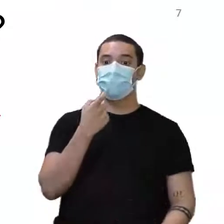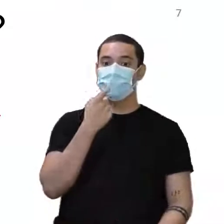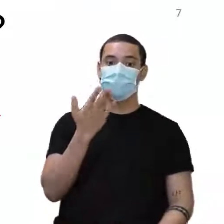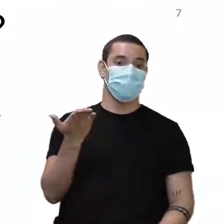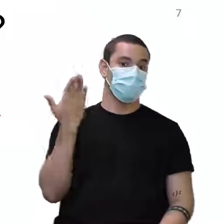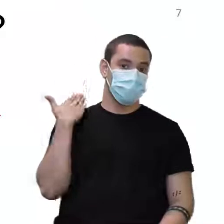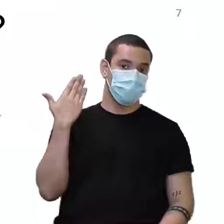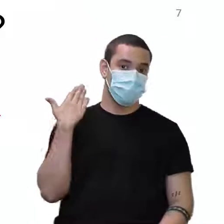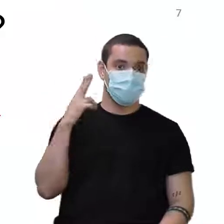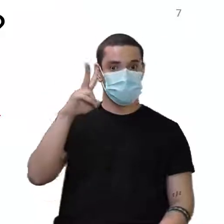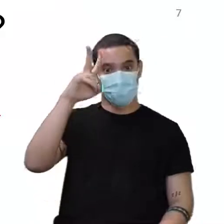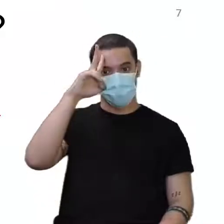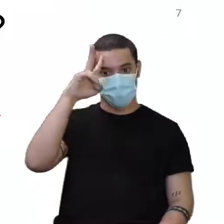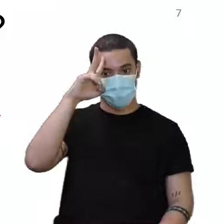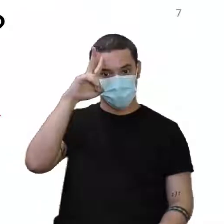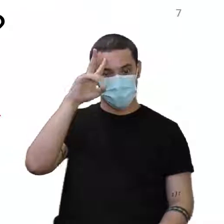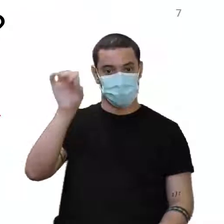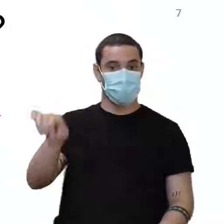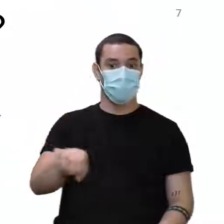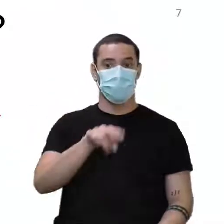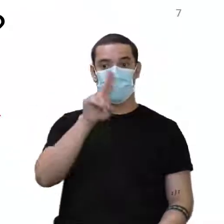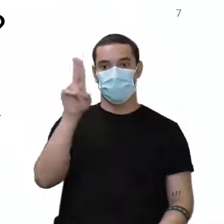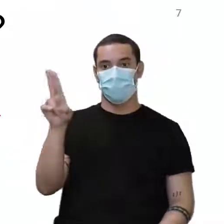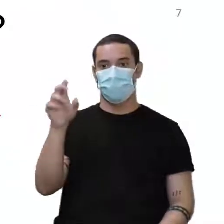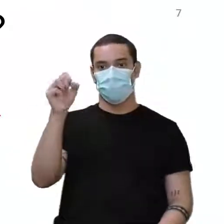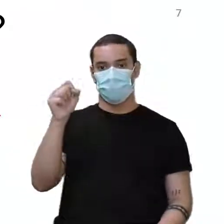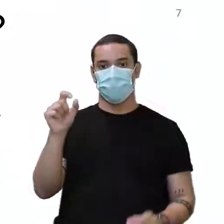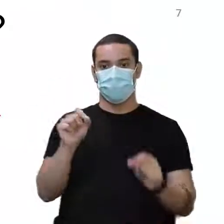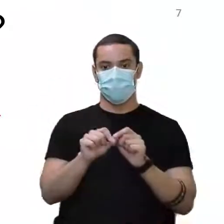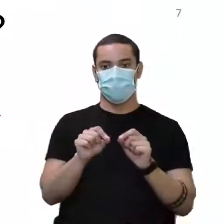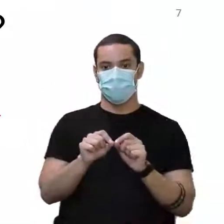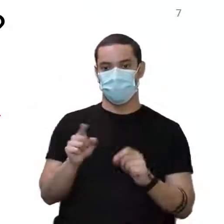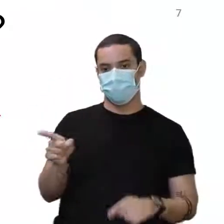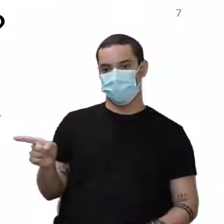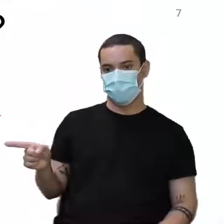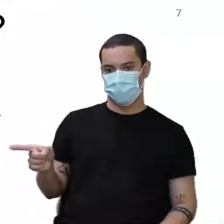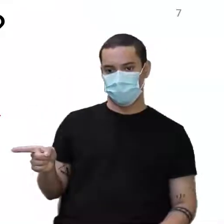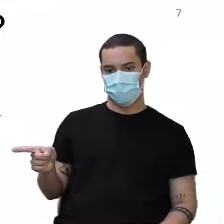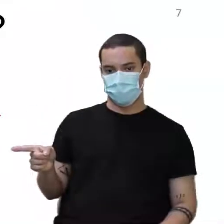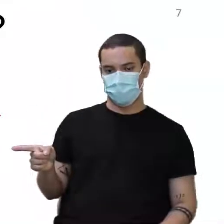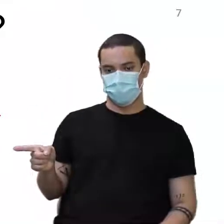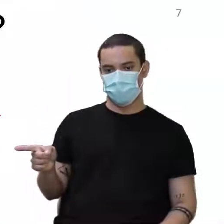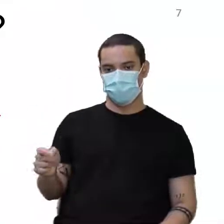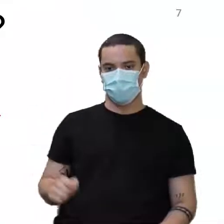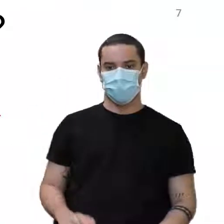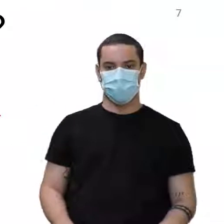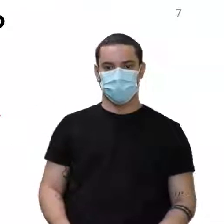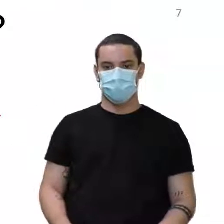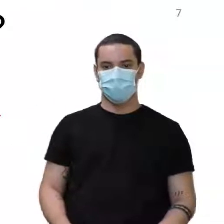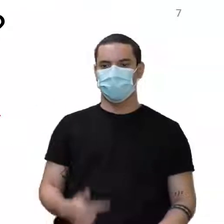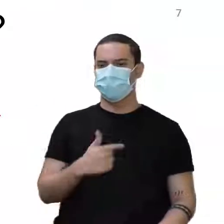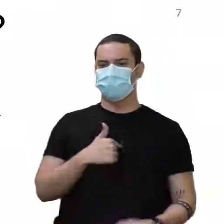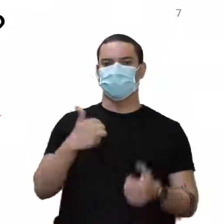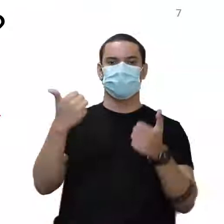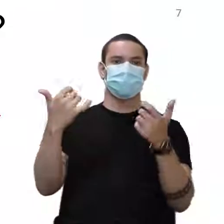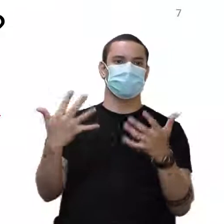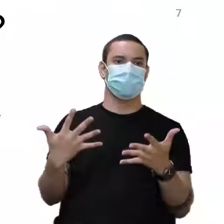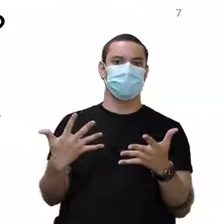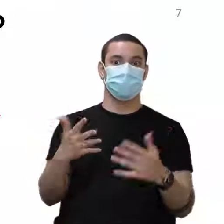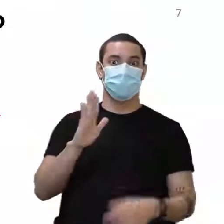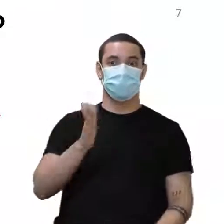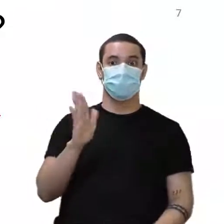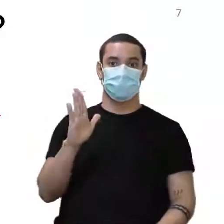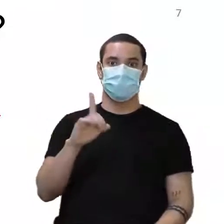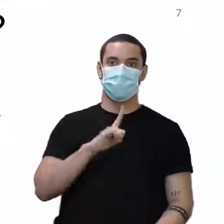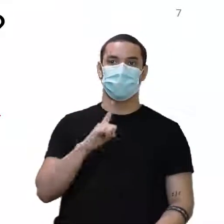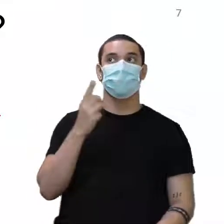Monday. Ou eu posso falar desta forma aqui, sugerindo o seguinte, sugerindo que passaram-se